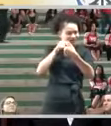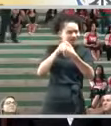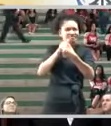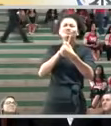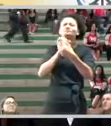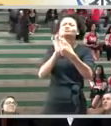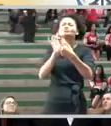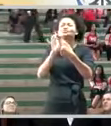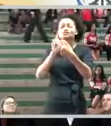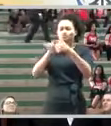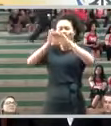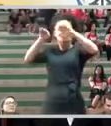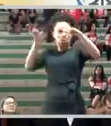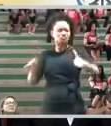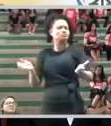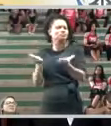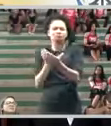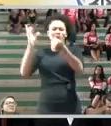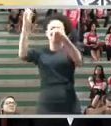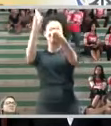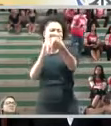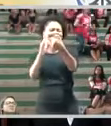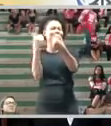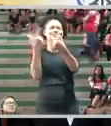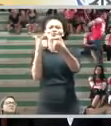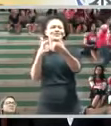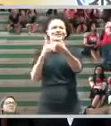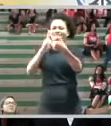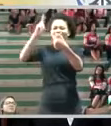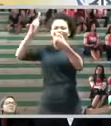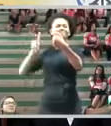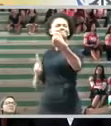era apenas o caixote. Deus não estava lá.